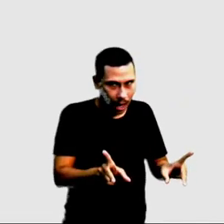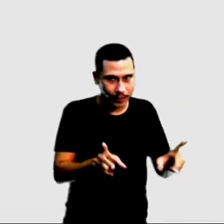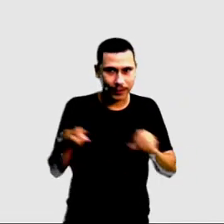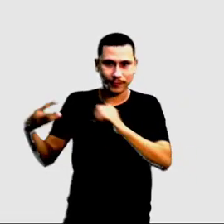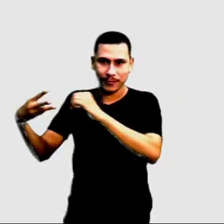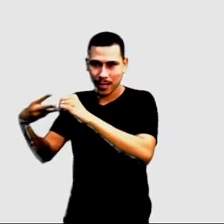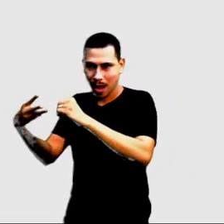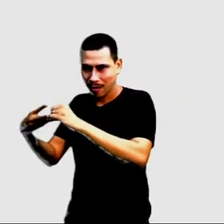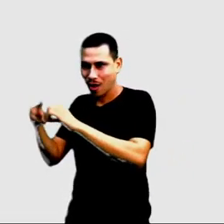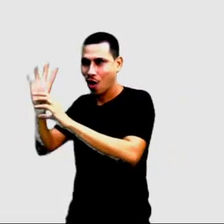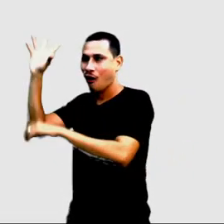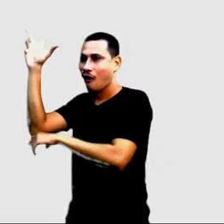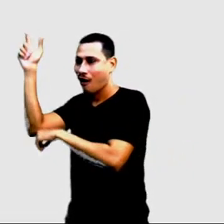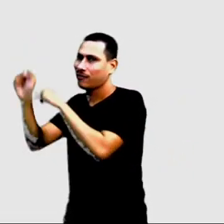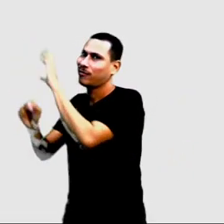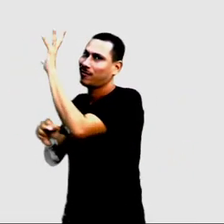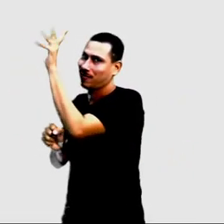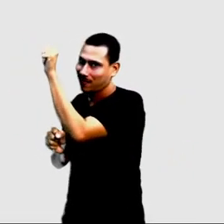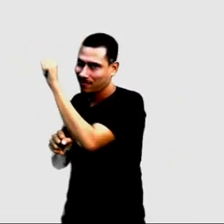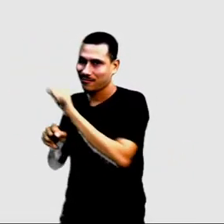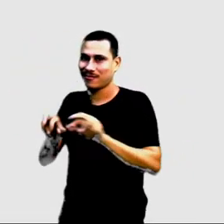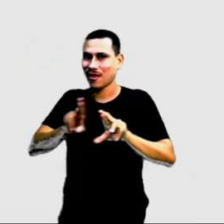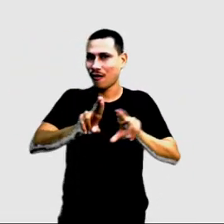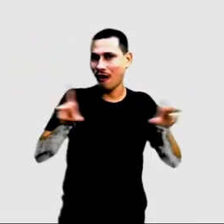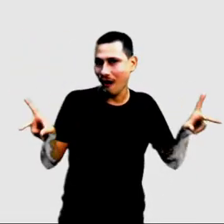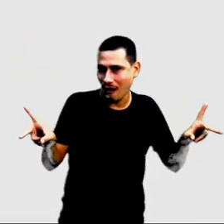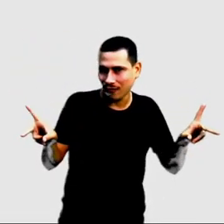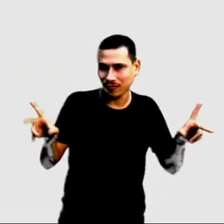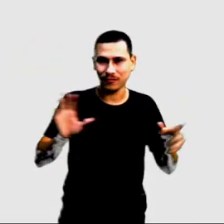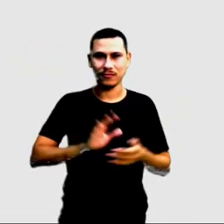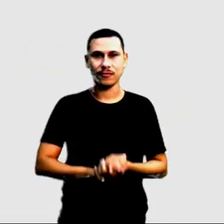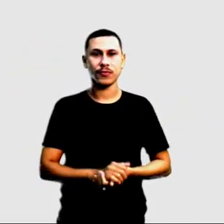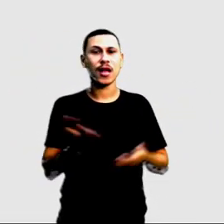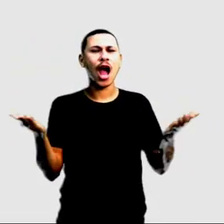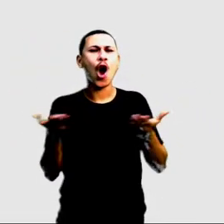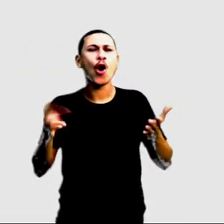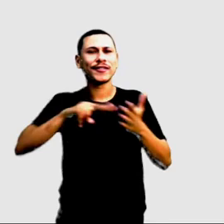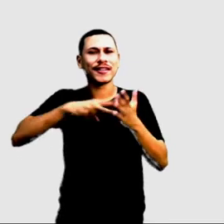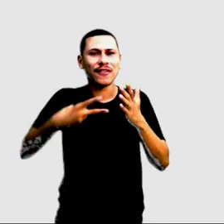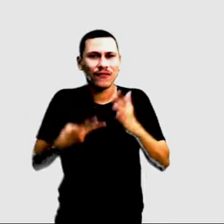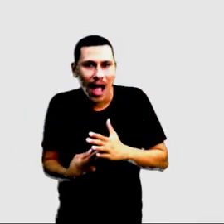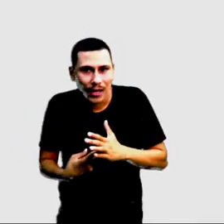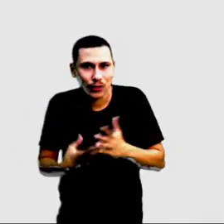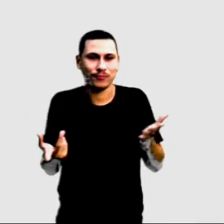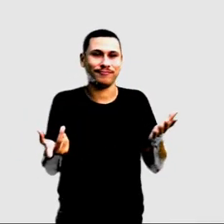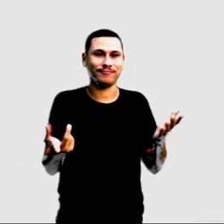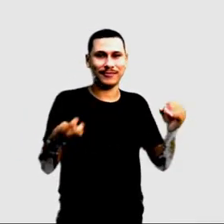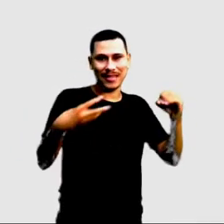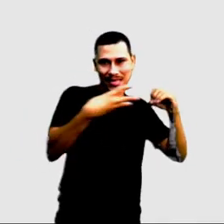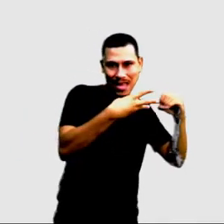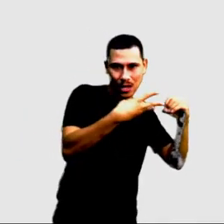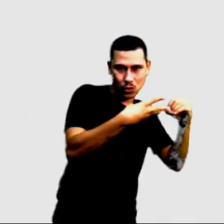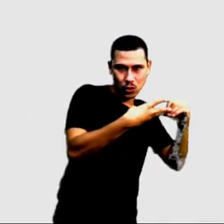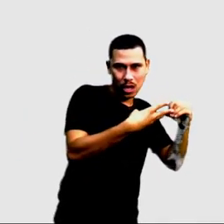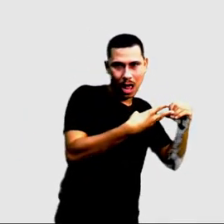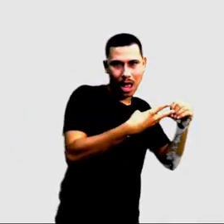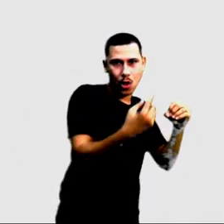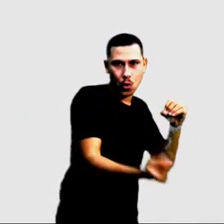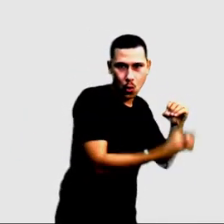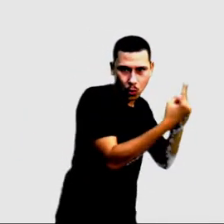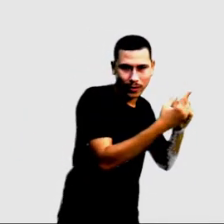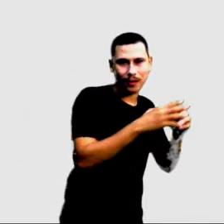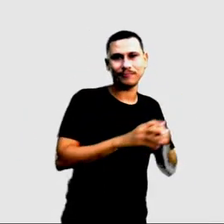vamos entender um pouco mais o que é unicelular e o que são multicelulares. Então, veja aí.